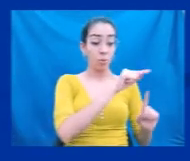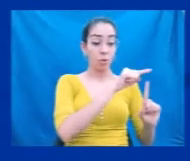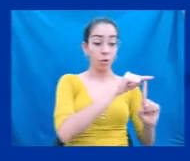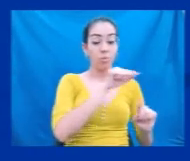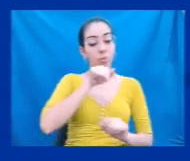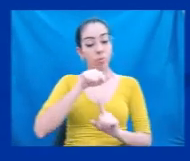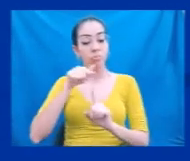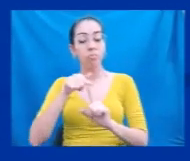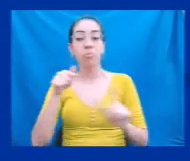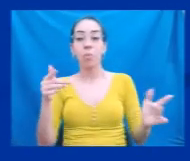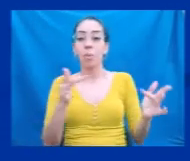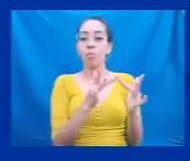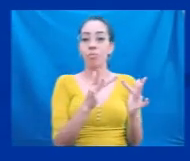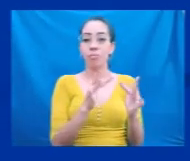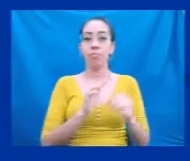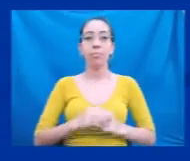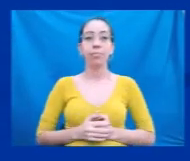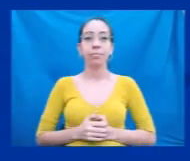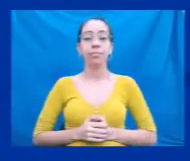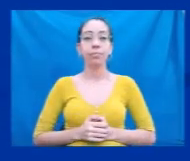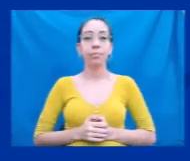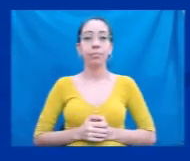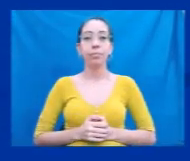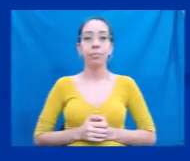compatibilidade ou incompatibilidade desses produtos.